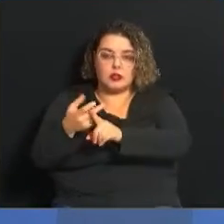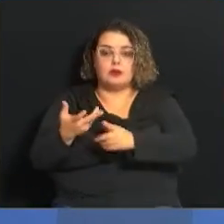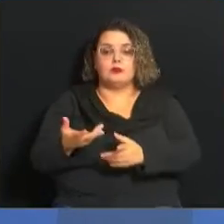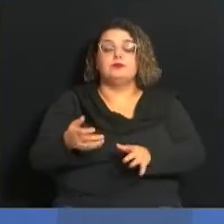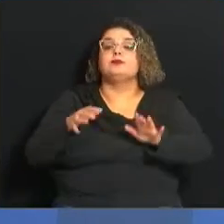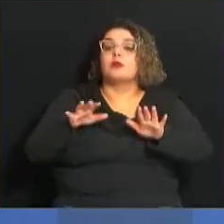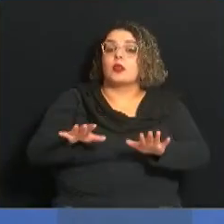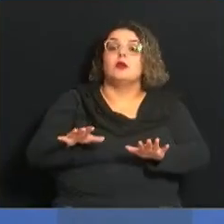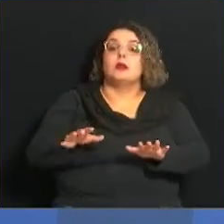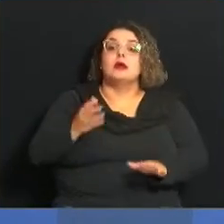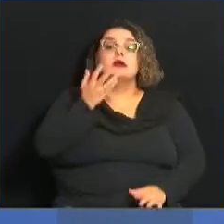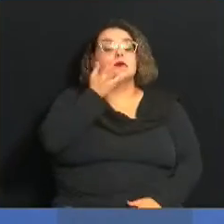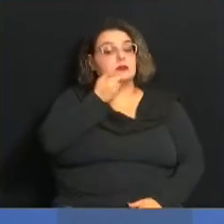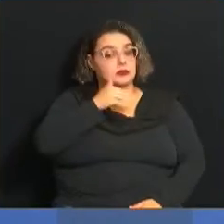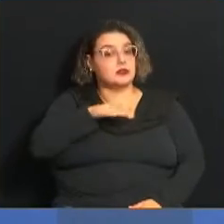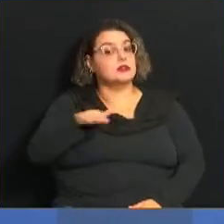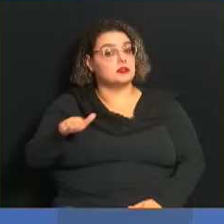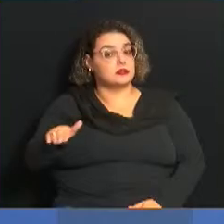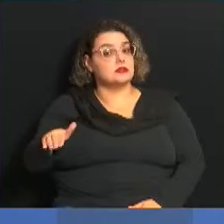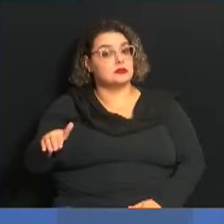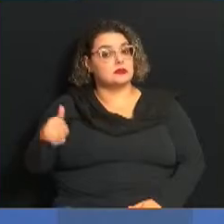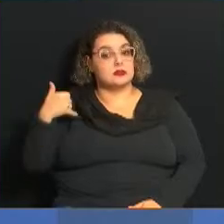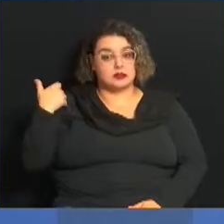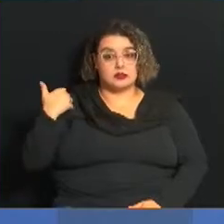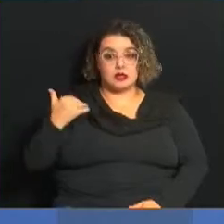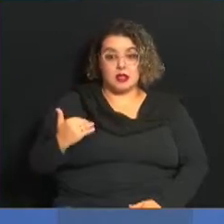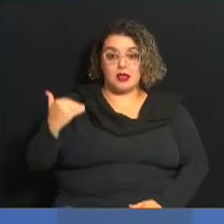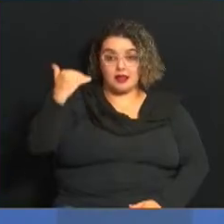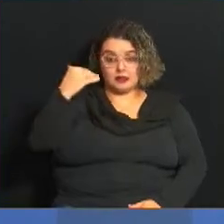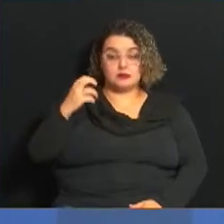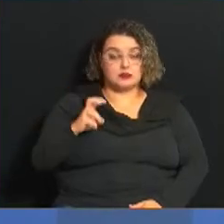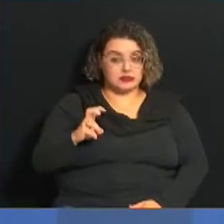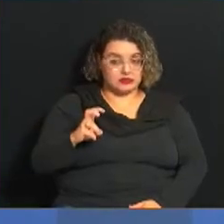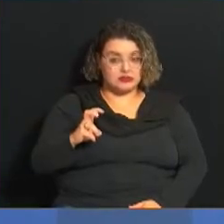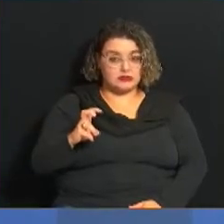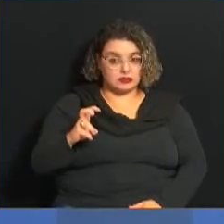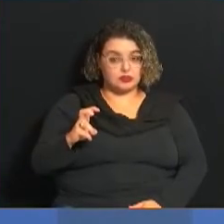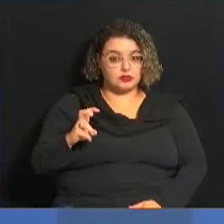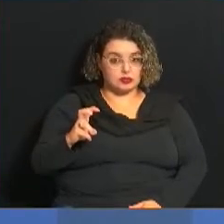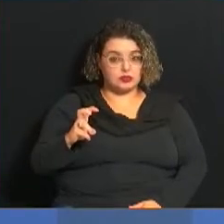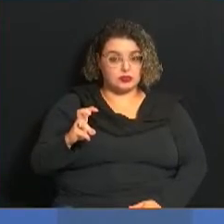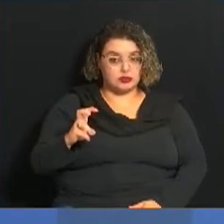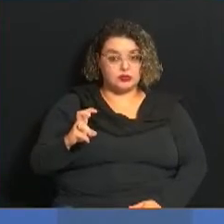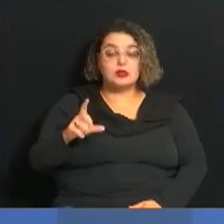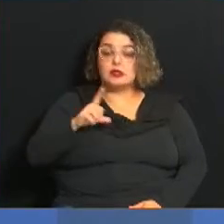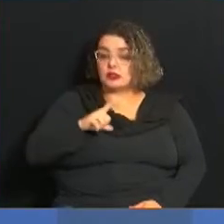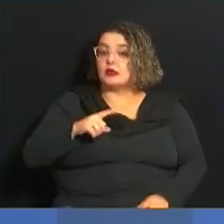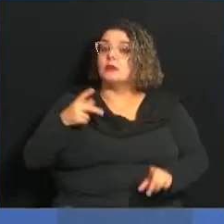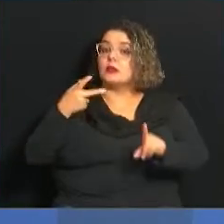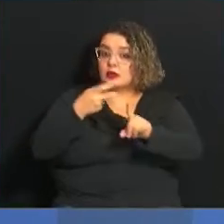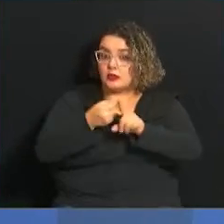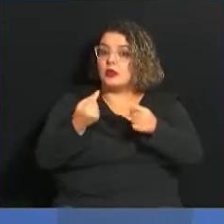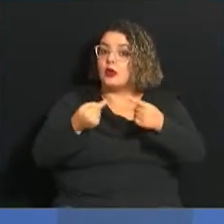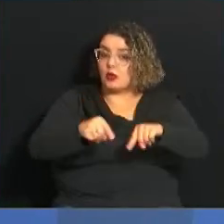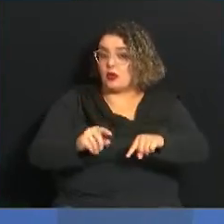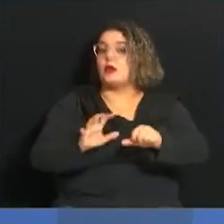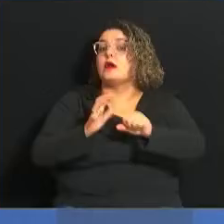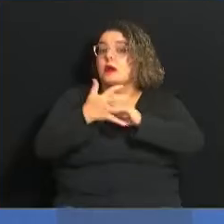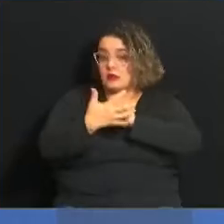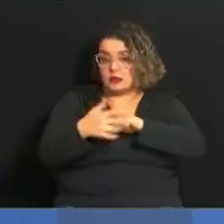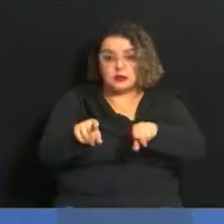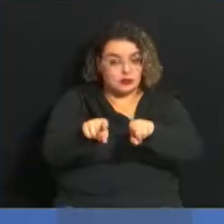ainda para as crianças com idade acima de 5 anos, nós temos a vacinação contra a Covid-19